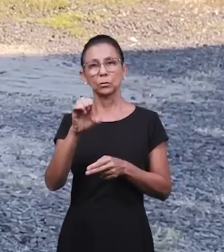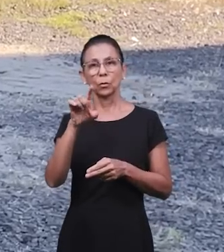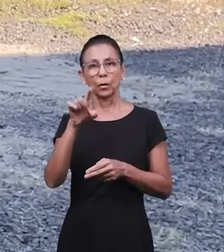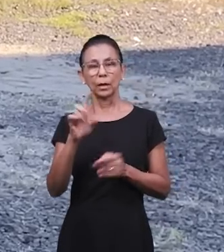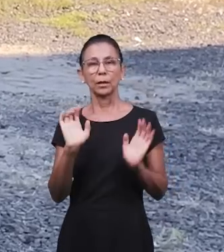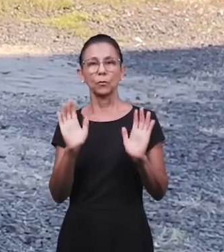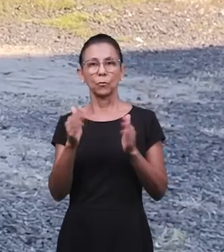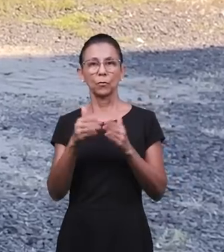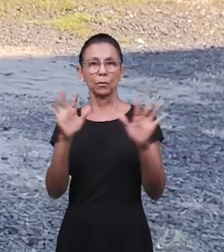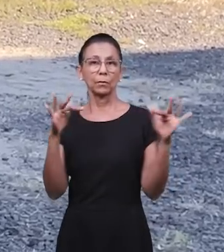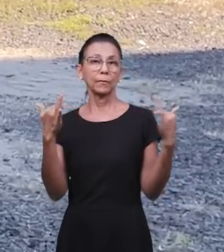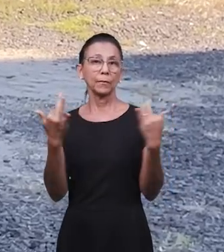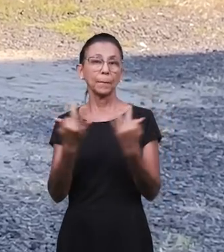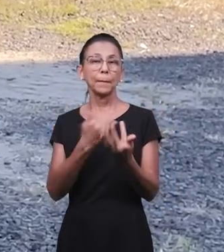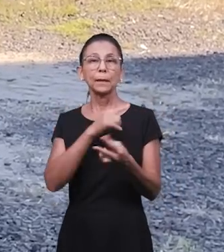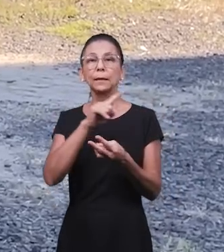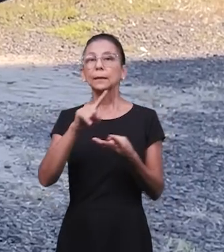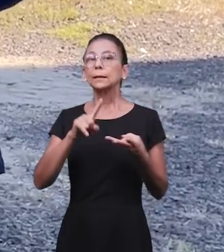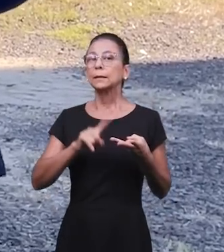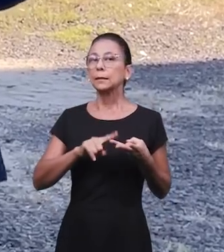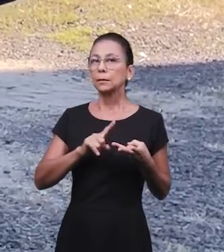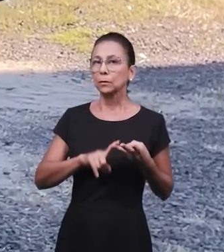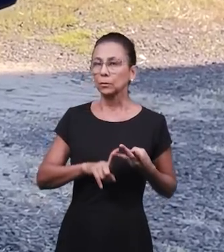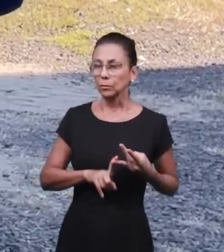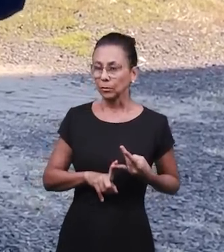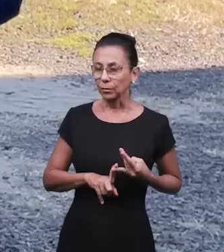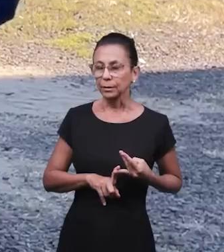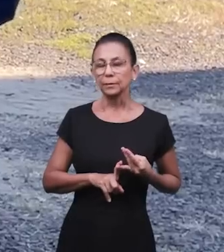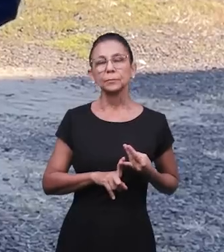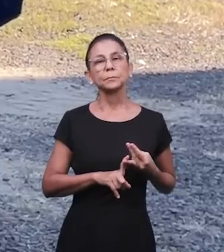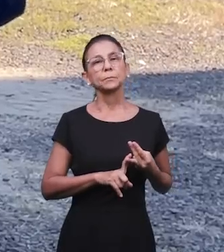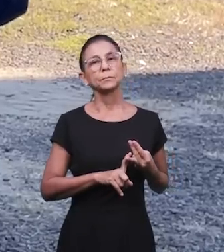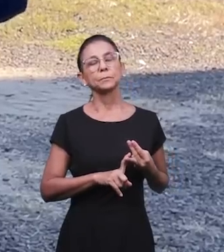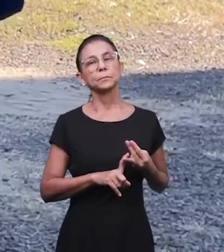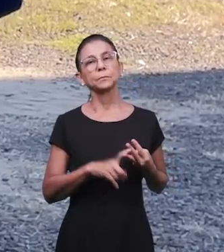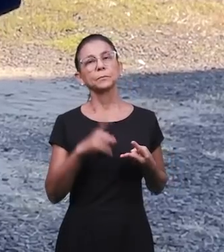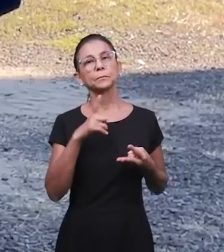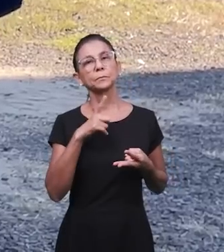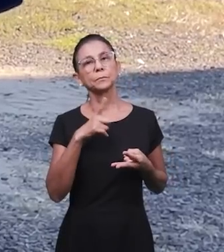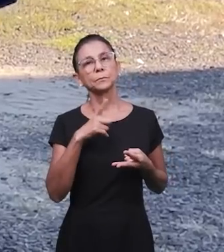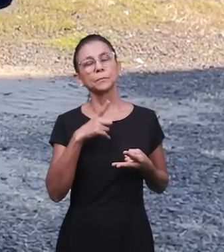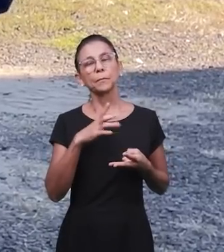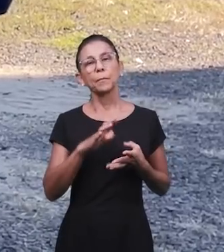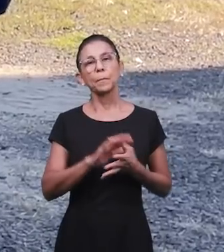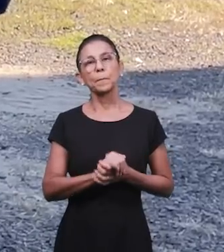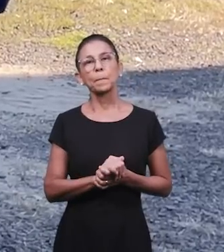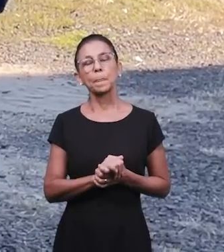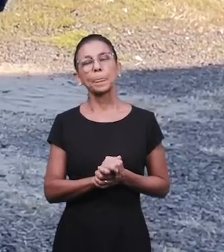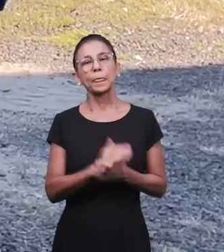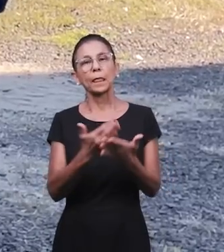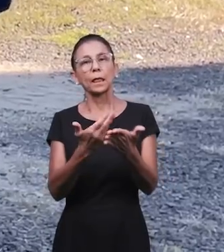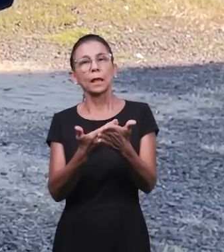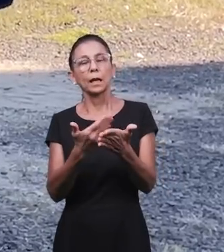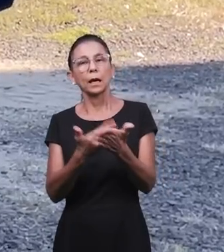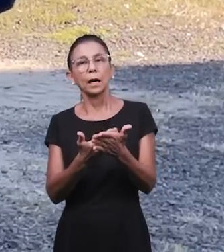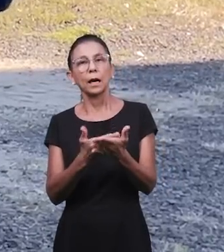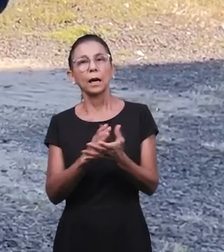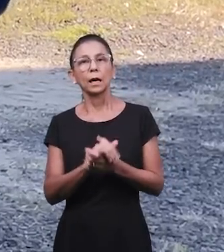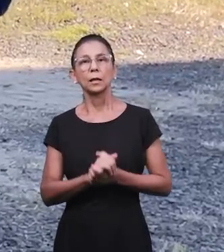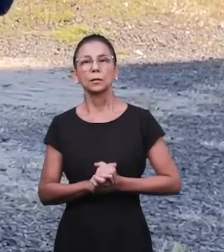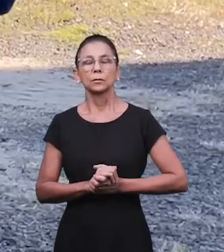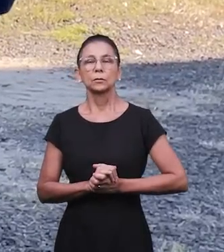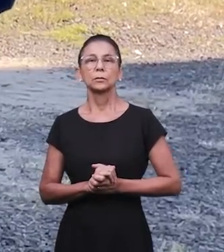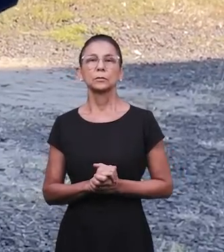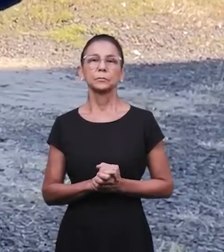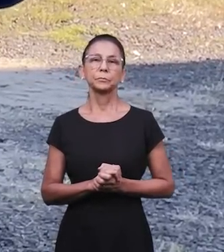para a família. E agora, após a escola bíblica dominical, nós teremos uma aula, vós sois a